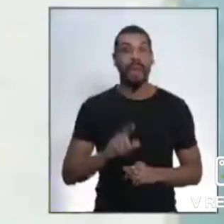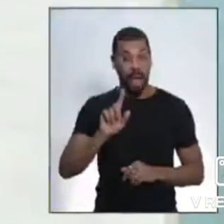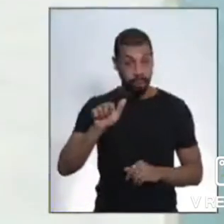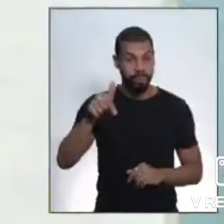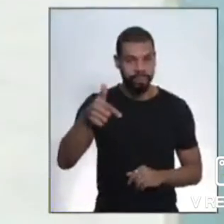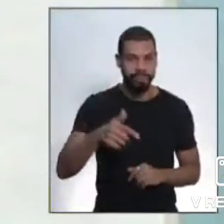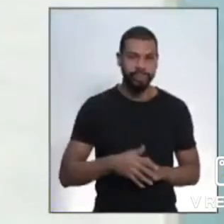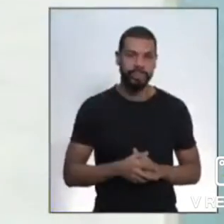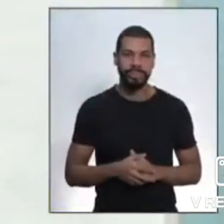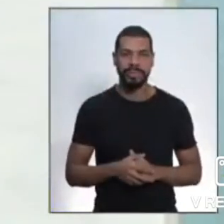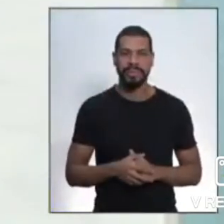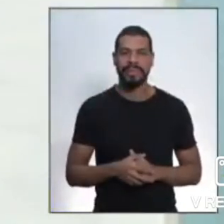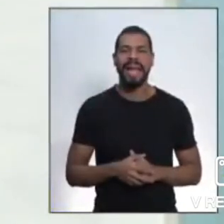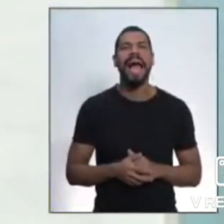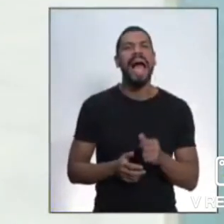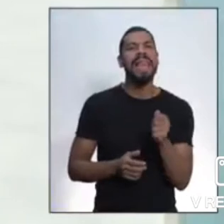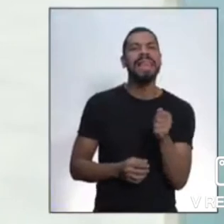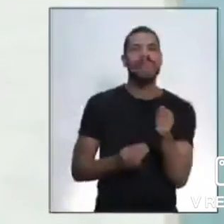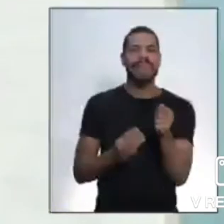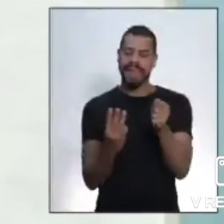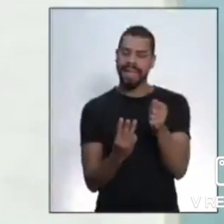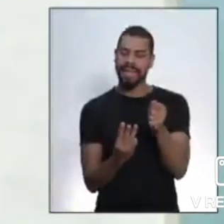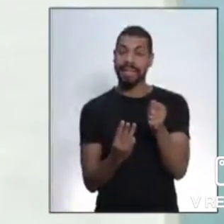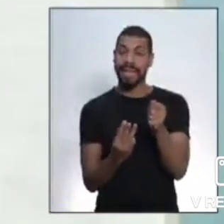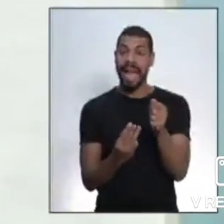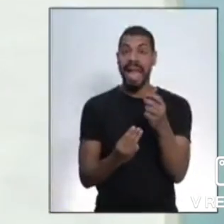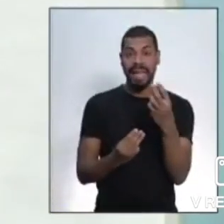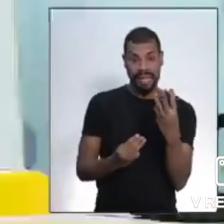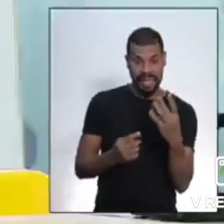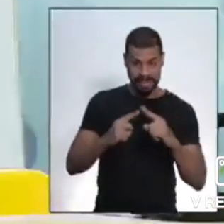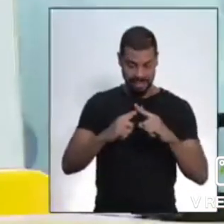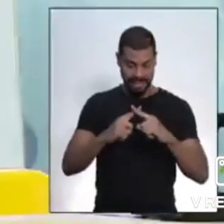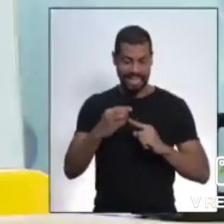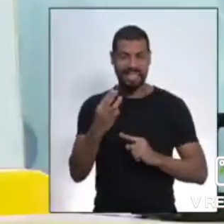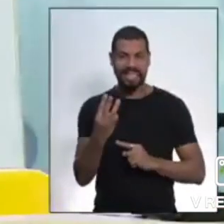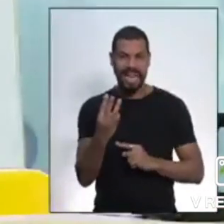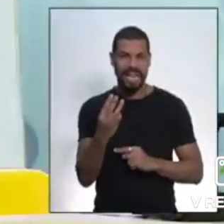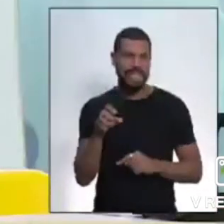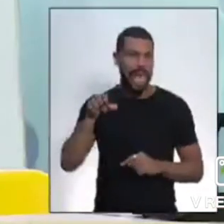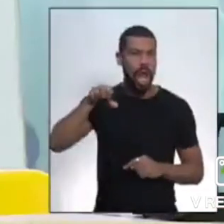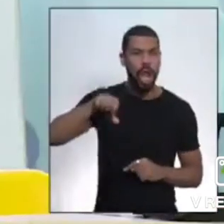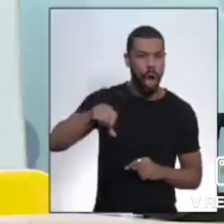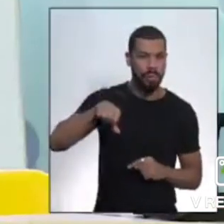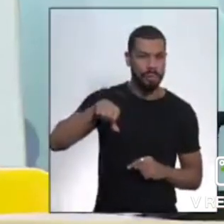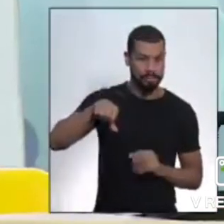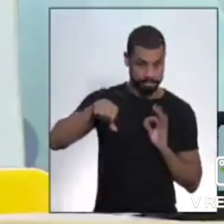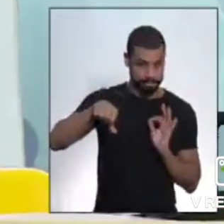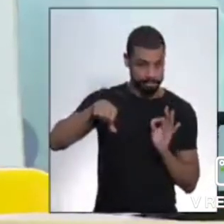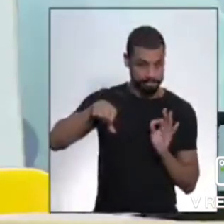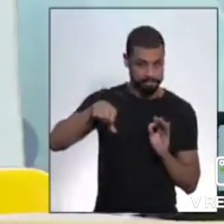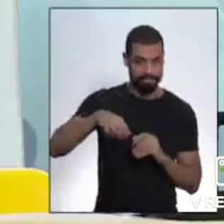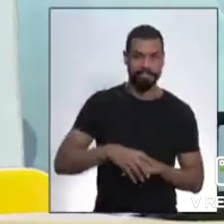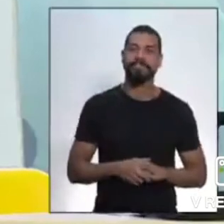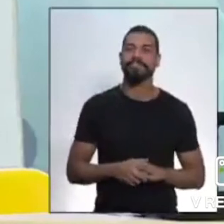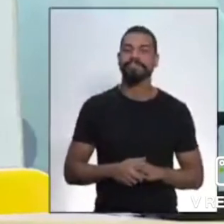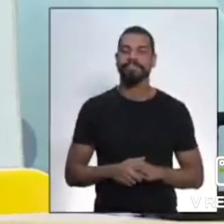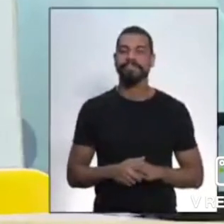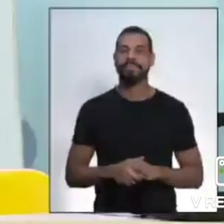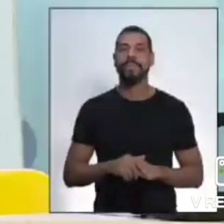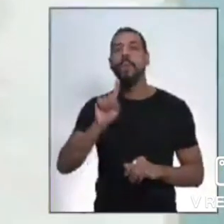A3, 3 vezes 3. 3 vezes 3 dá 9. Então, meu